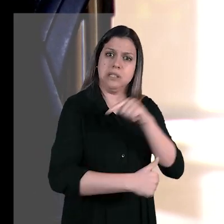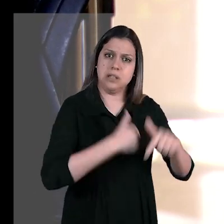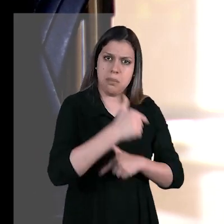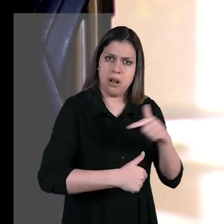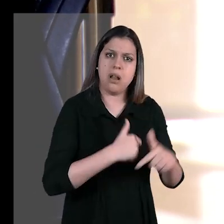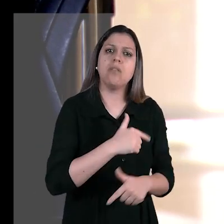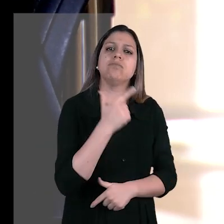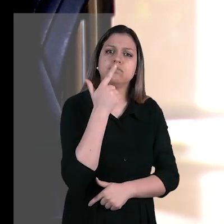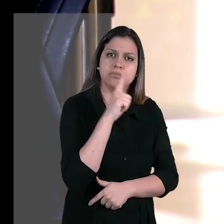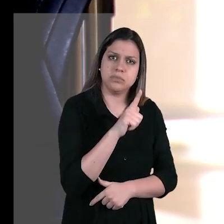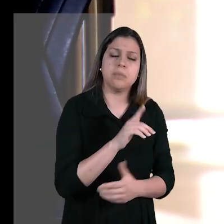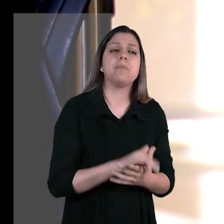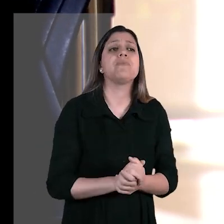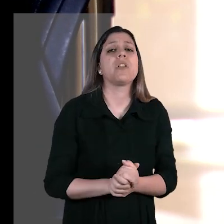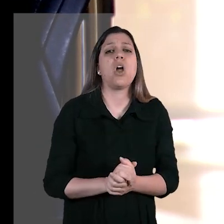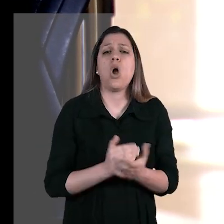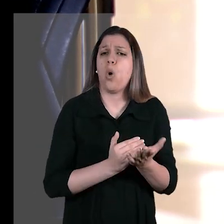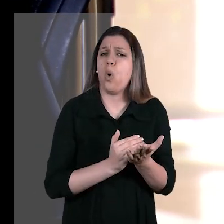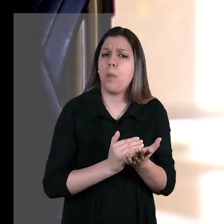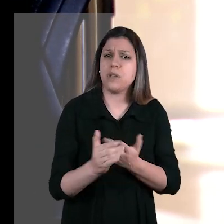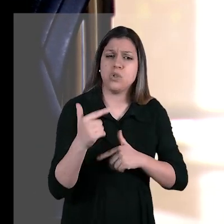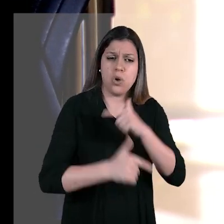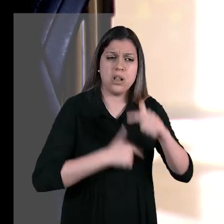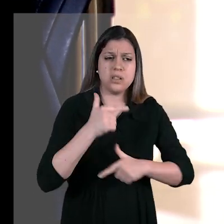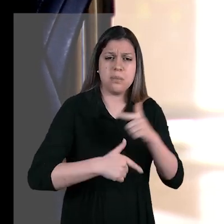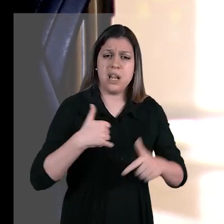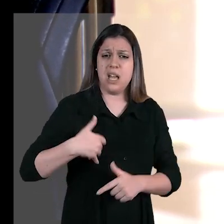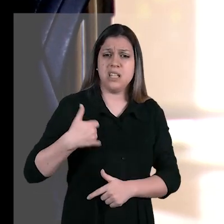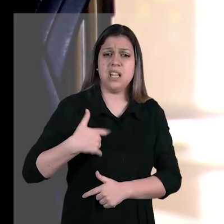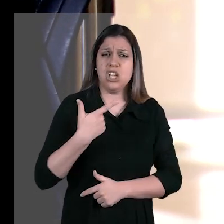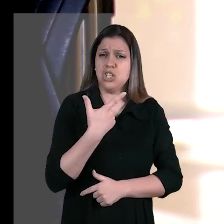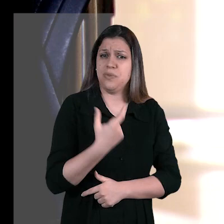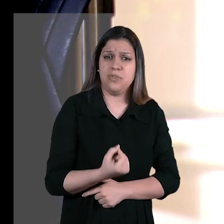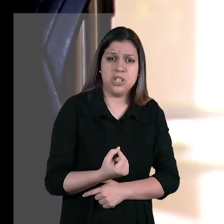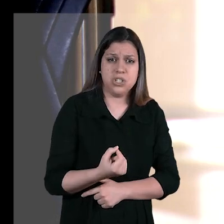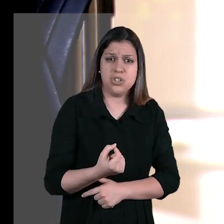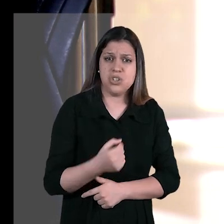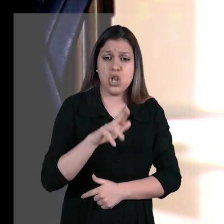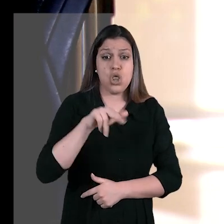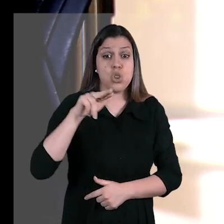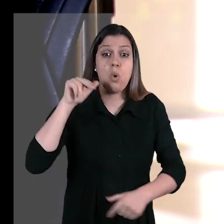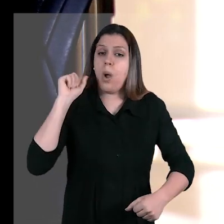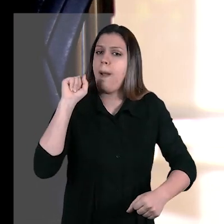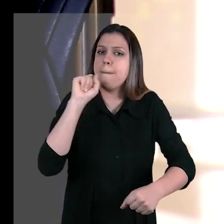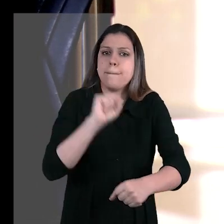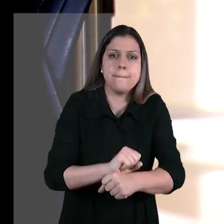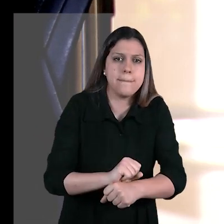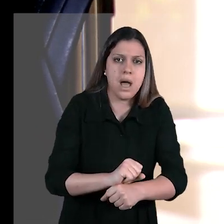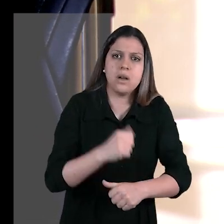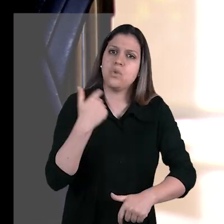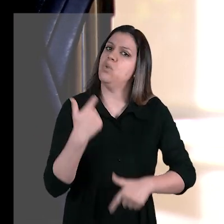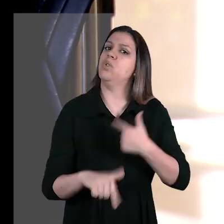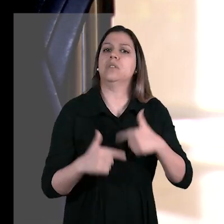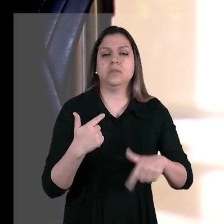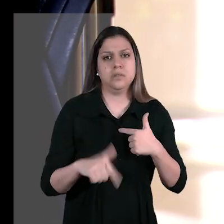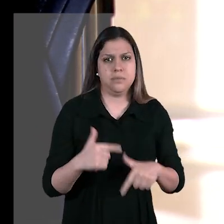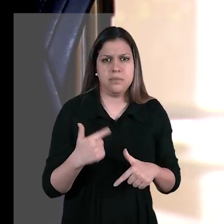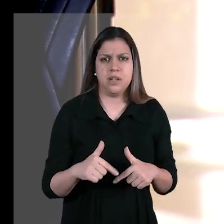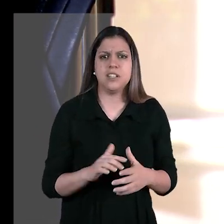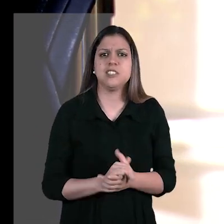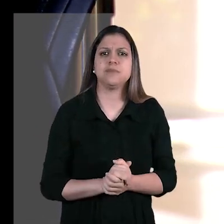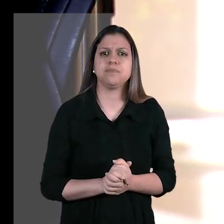Né? Ela começou a trabalhar aos 20 anos, nunca ficou sem um período sem trabalhar, nunca